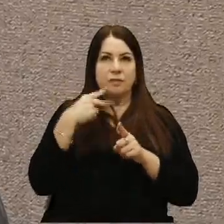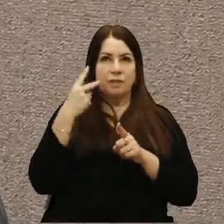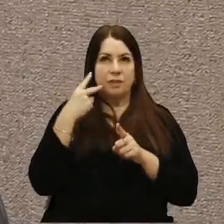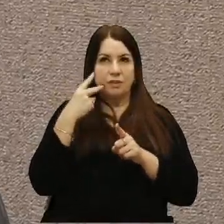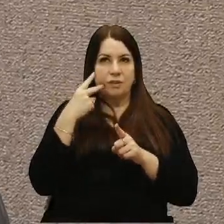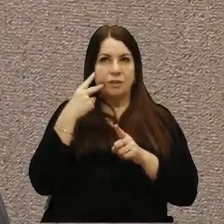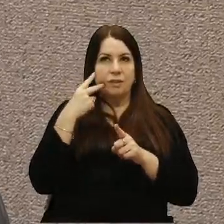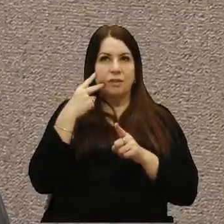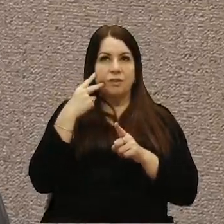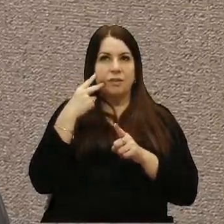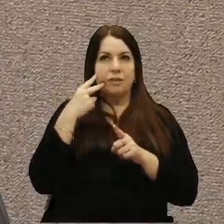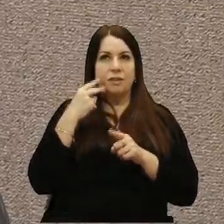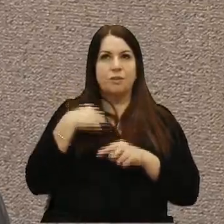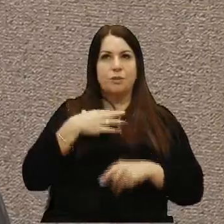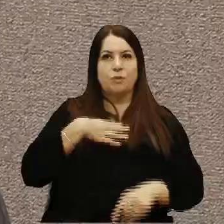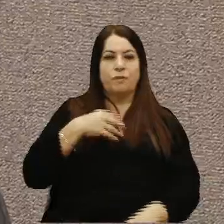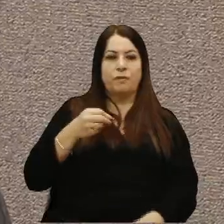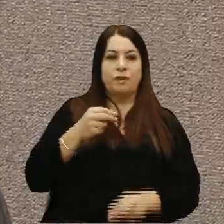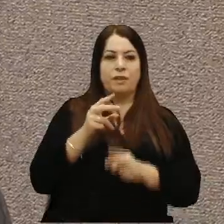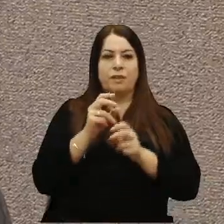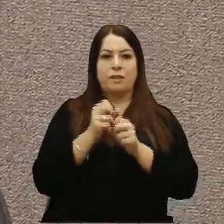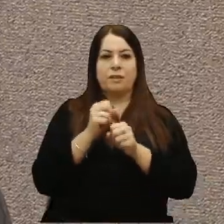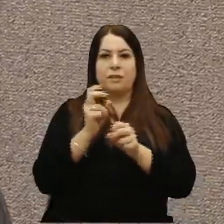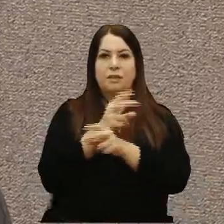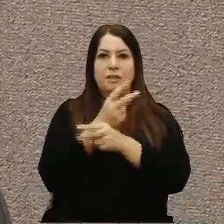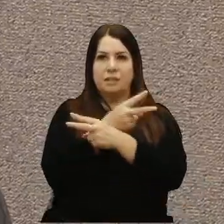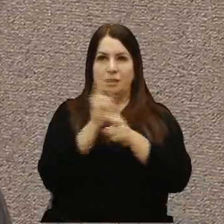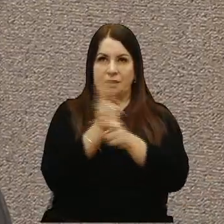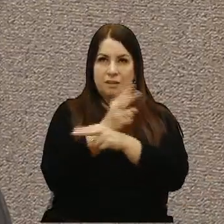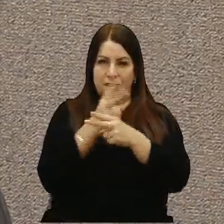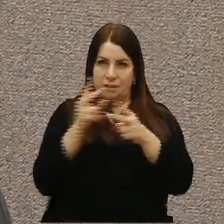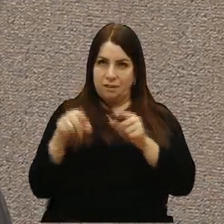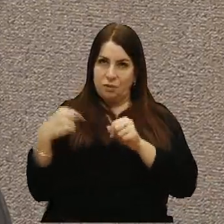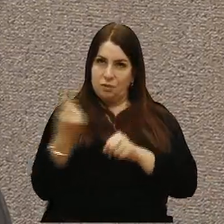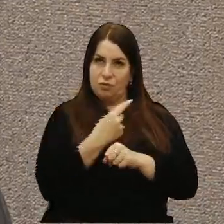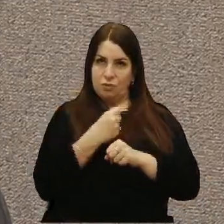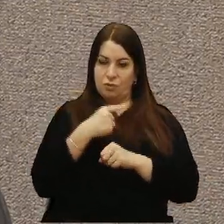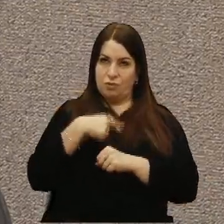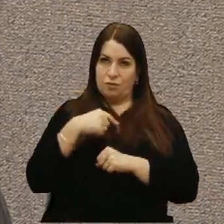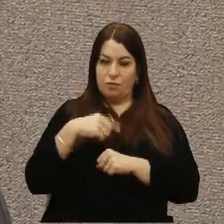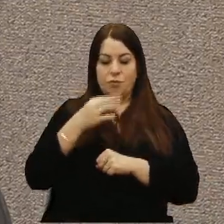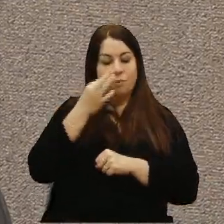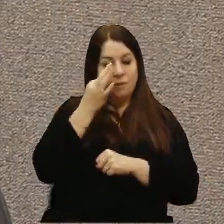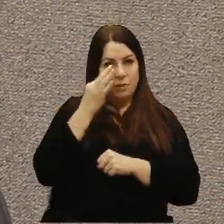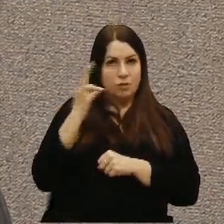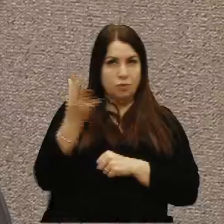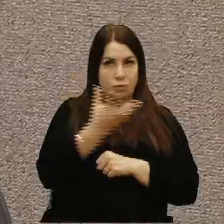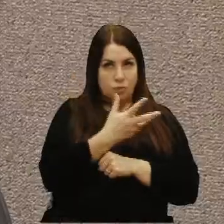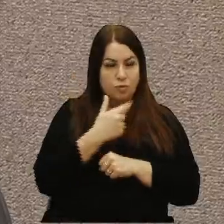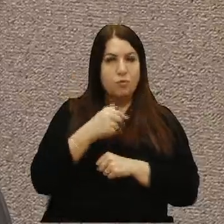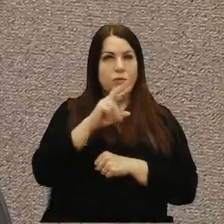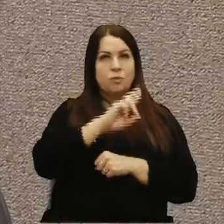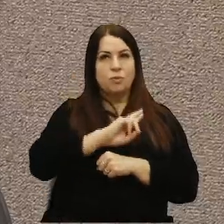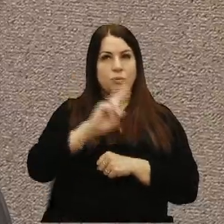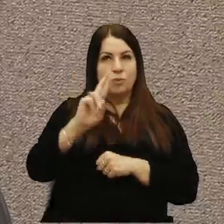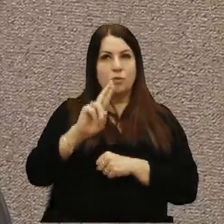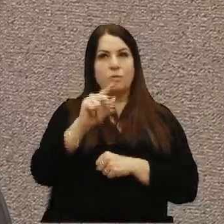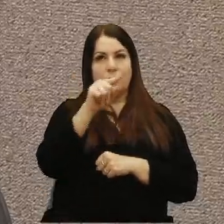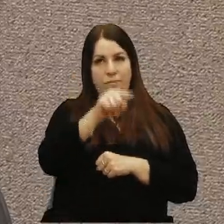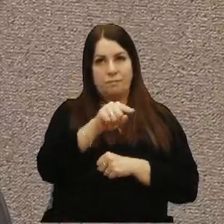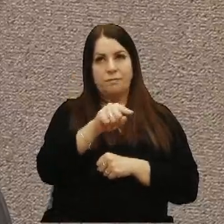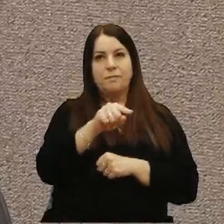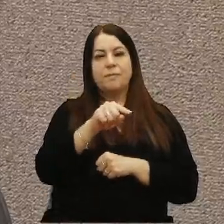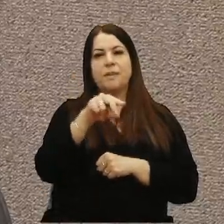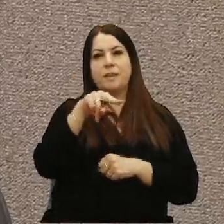Iemanjá, mas eu sou filha de Iansã. Eu quero agradecer muito a presença de todos e faço isso em nome do Pai Saul, faço isso em